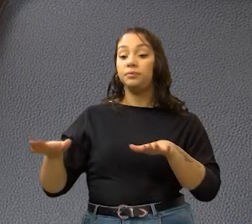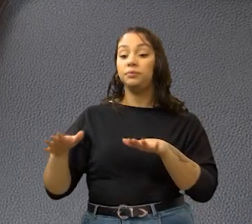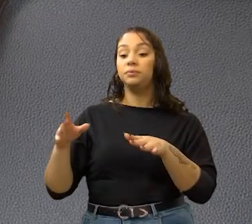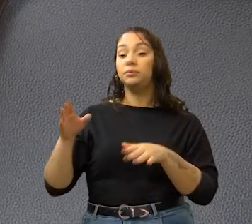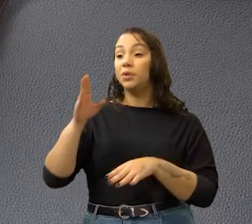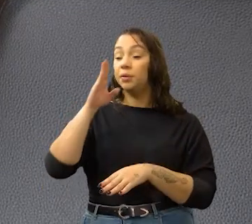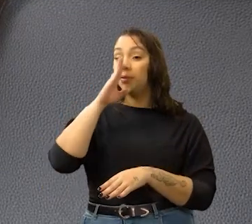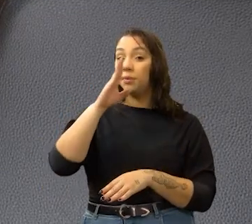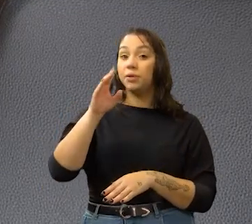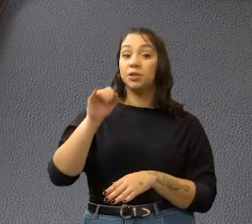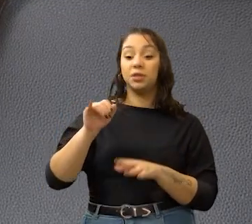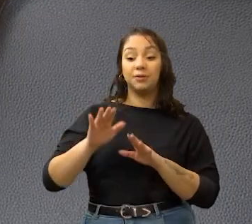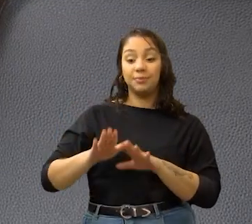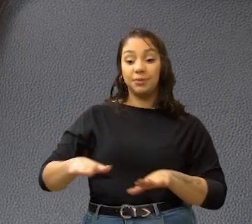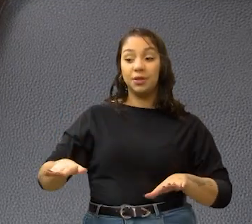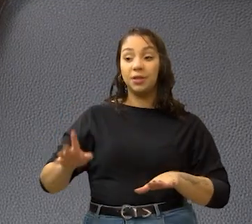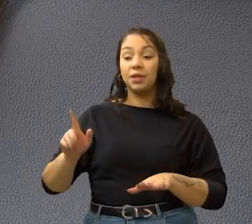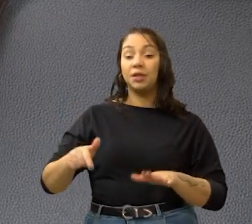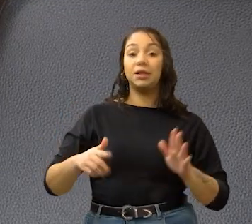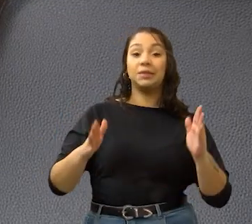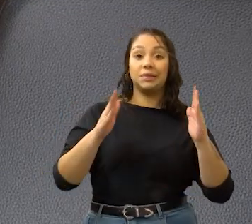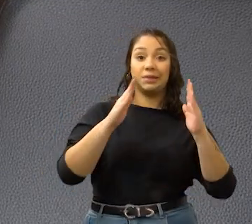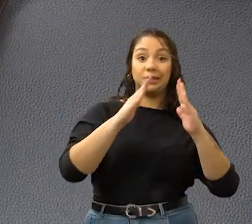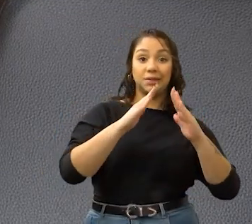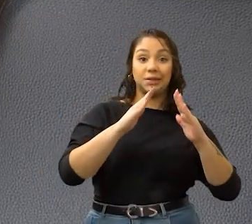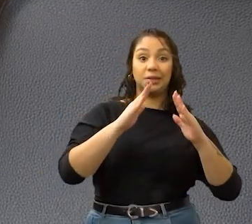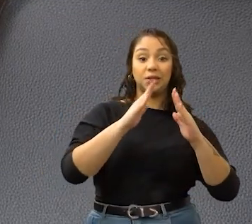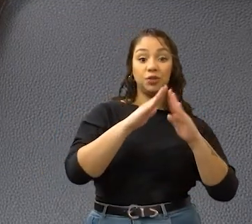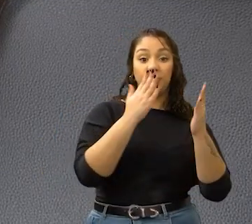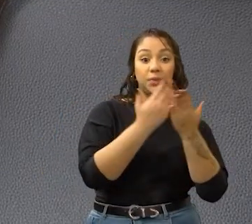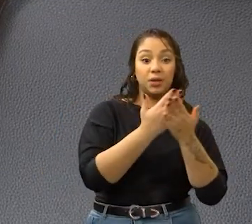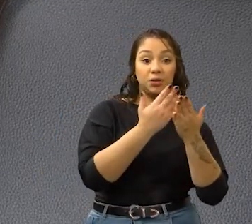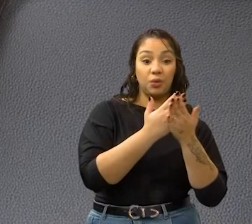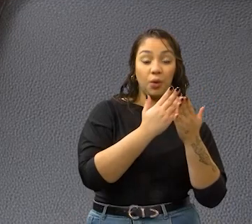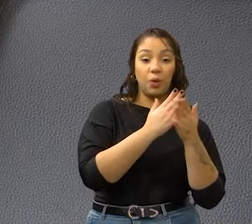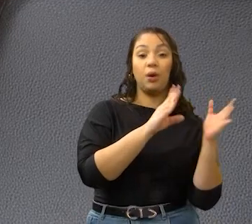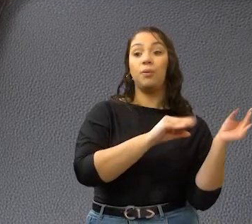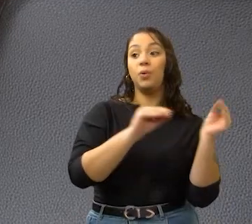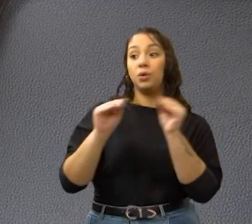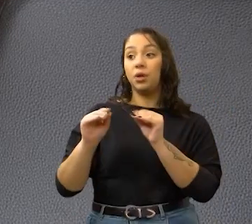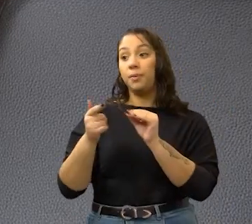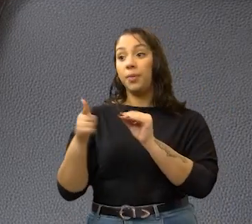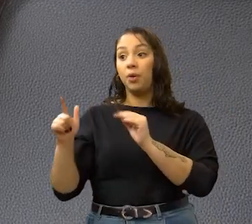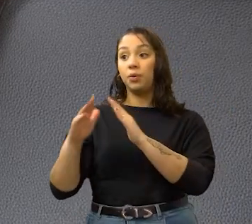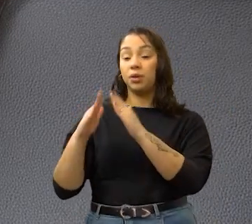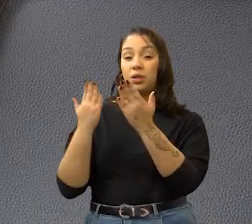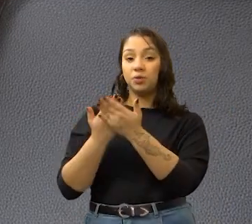crianças, eventualmente, principalmente quando você tem filho pequeno, sair de uma creche e ir para uma